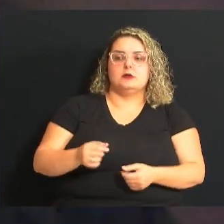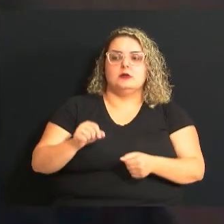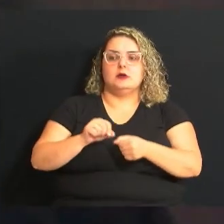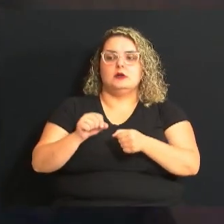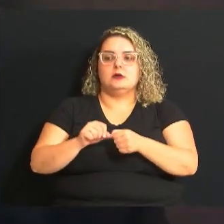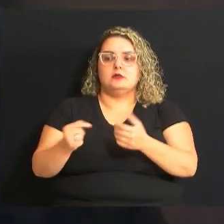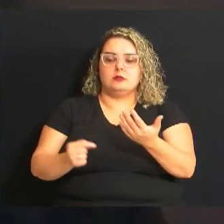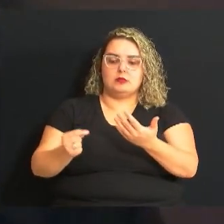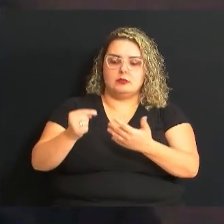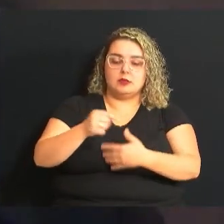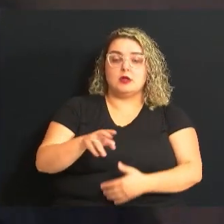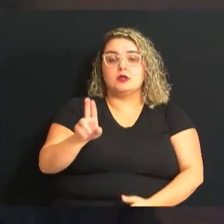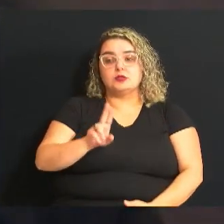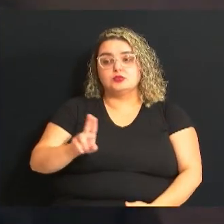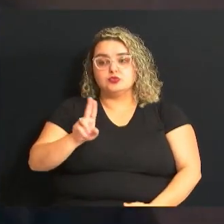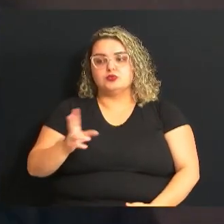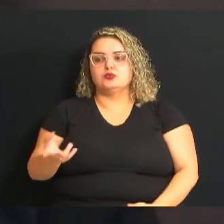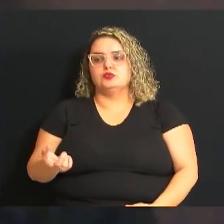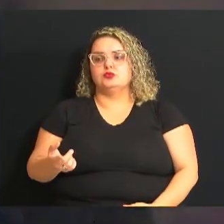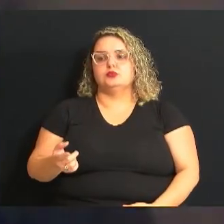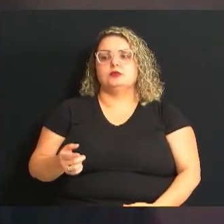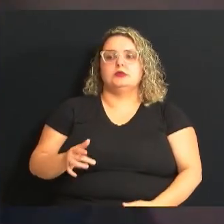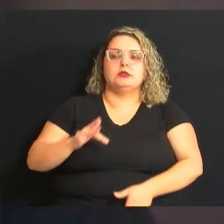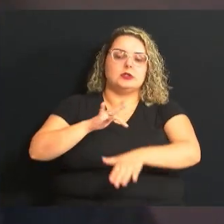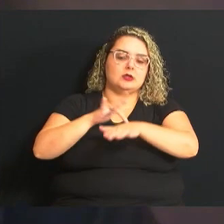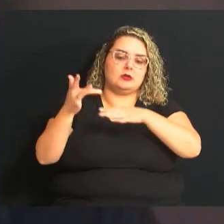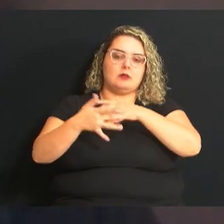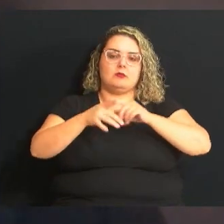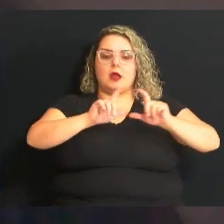as escolas têm papel fundamental. Tá.